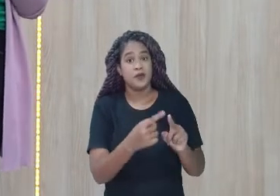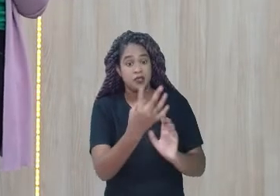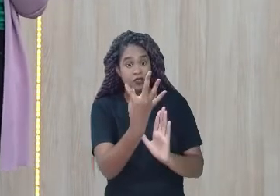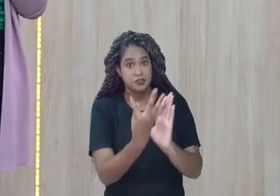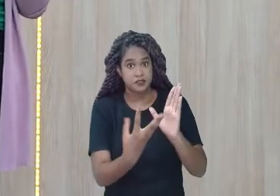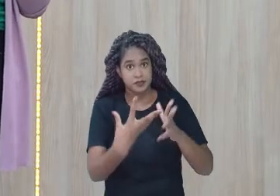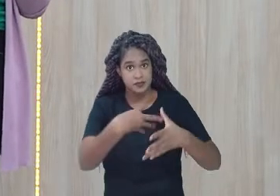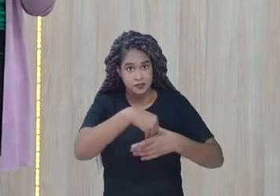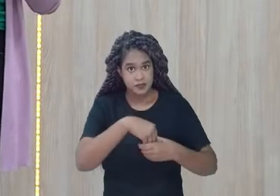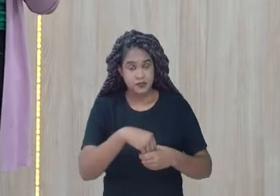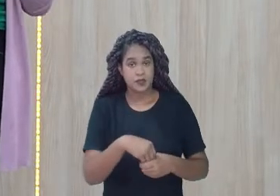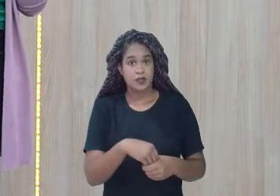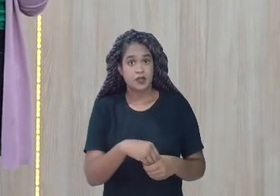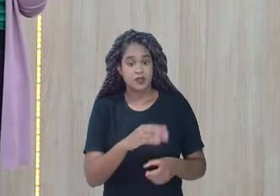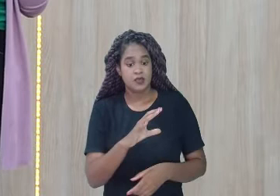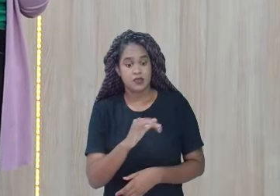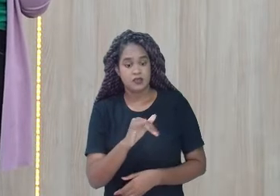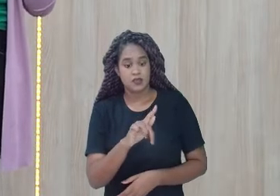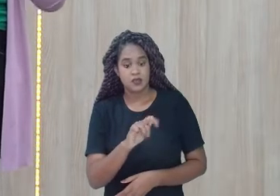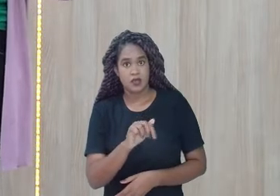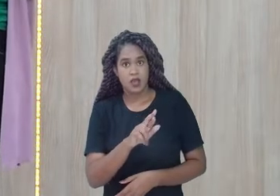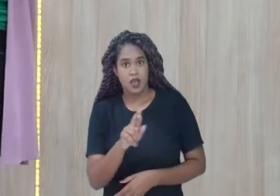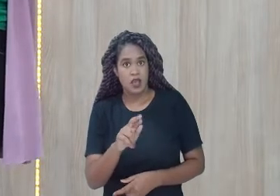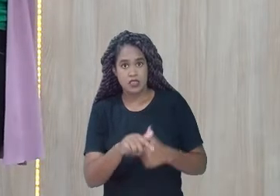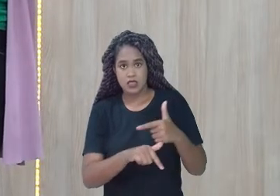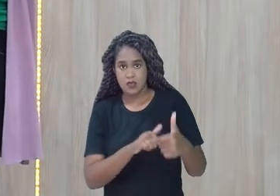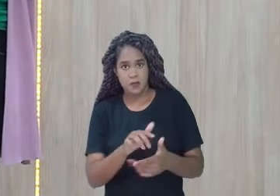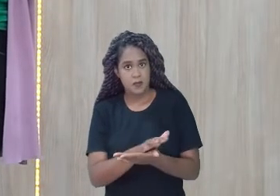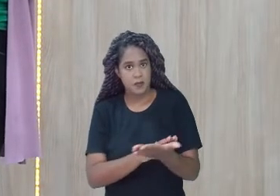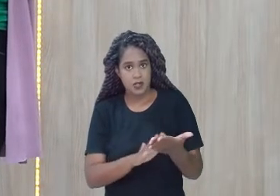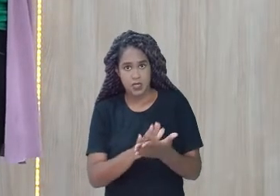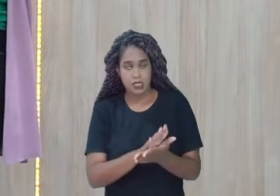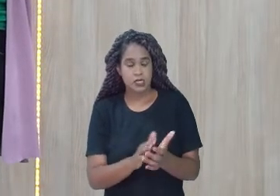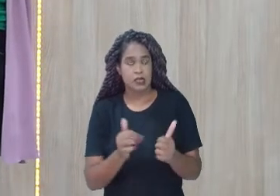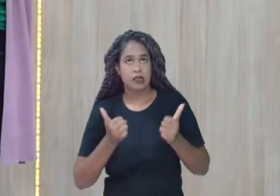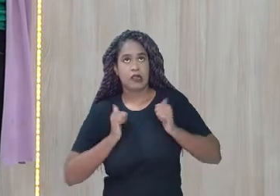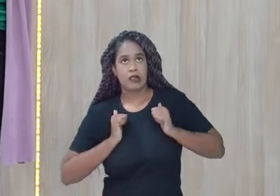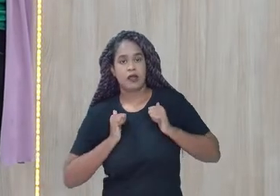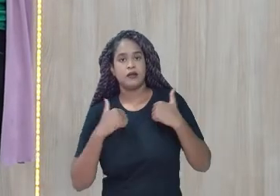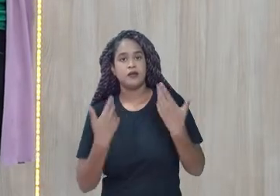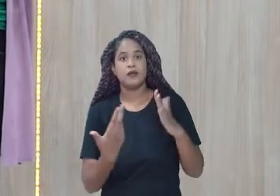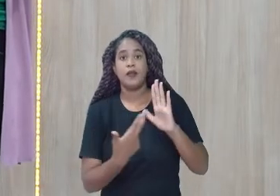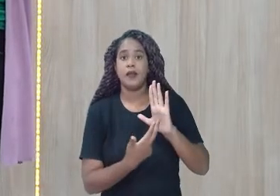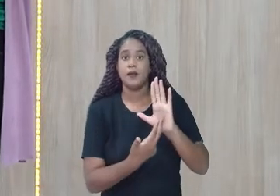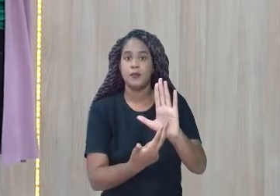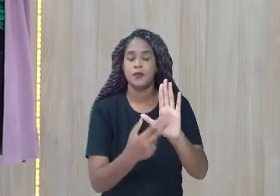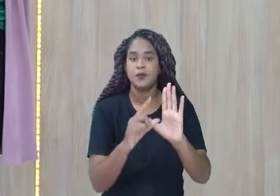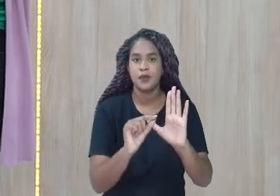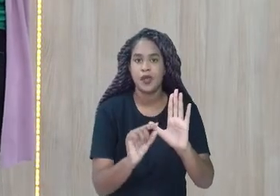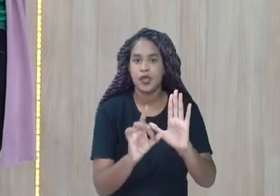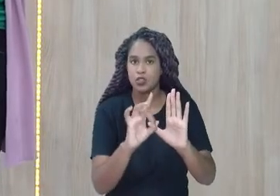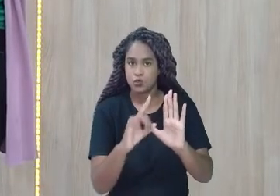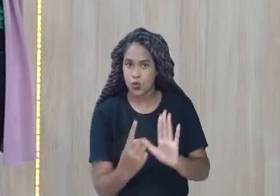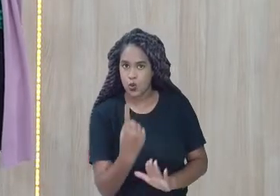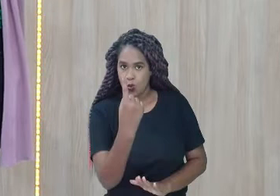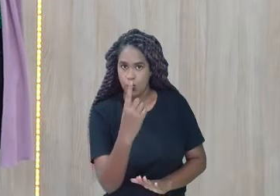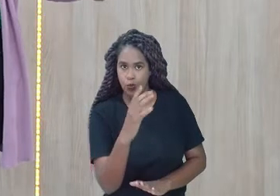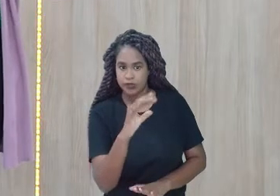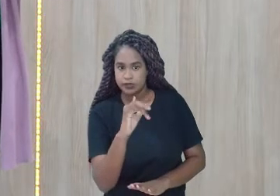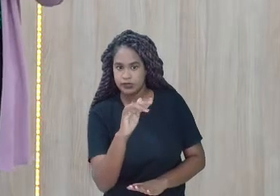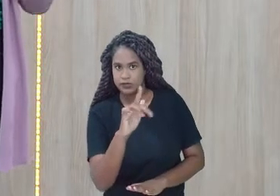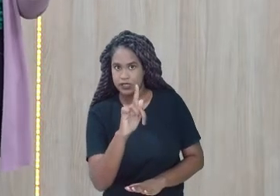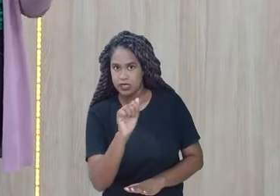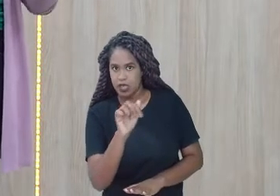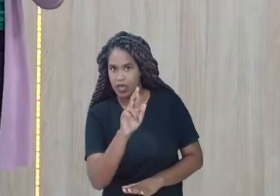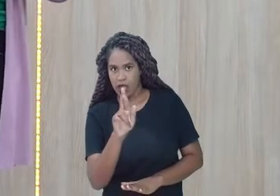não trabalha no verão, né? Ela fica lá descansando. Então, ela representa não uma cigarra que é preguiçosa,